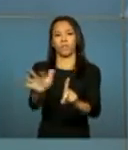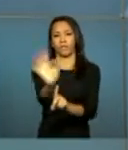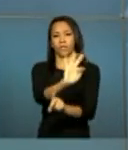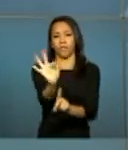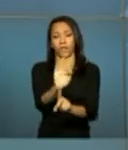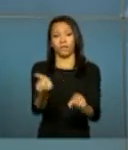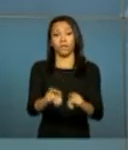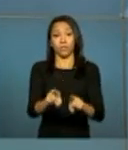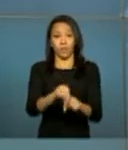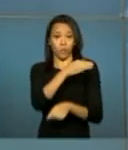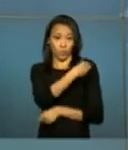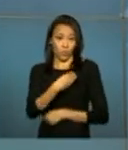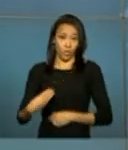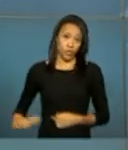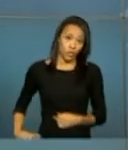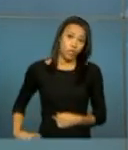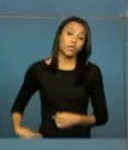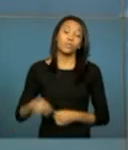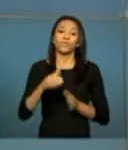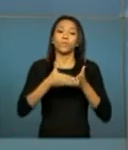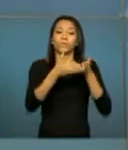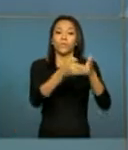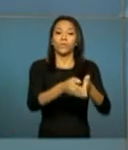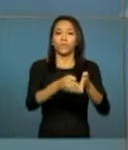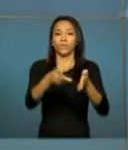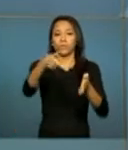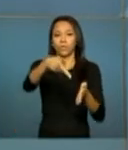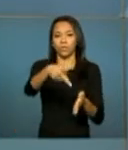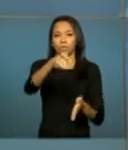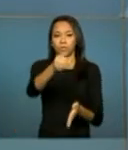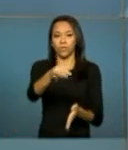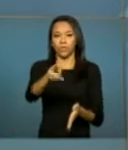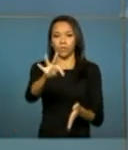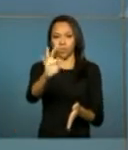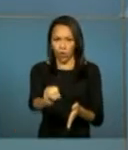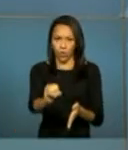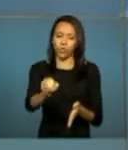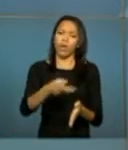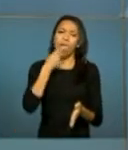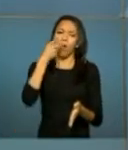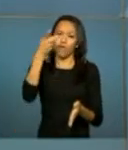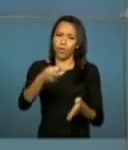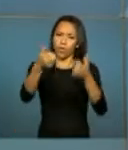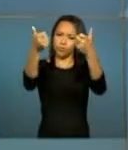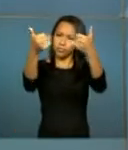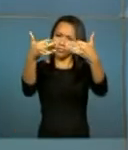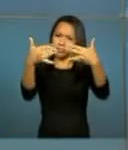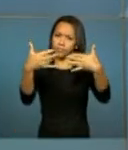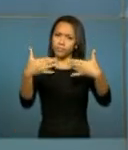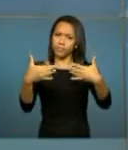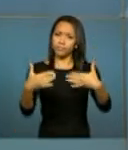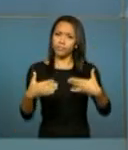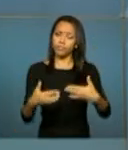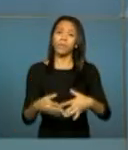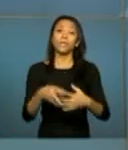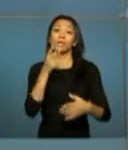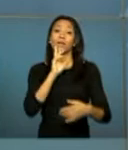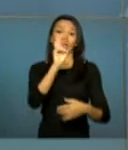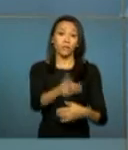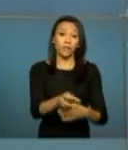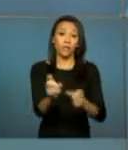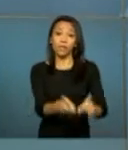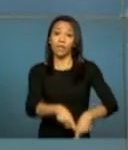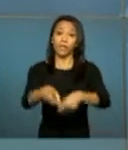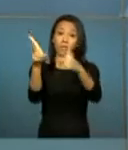o ministro dos Portos afirmou durante a apresentação dos dados que os resultados no escoamento da safra